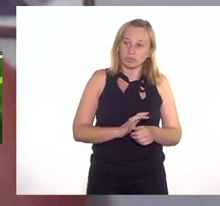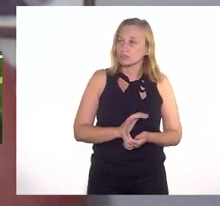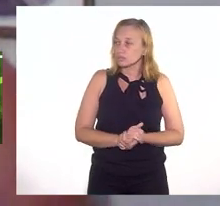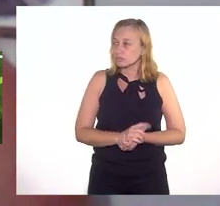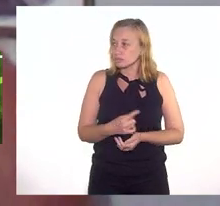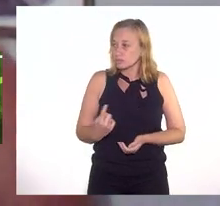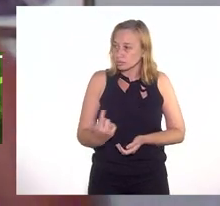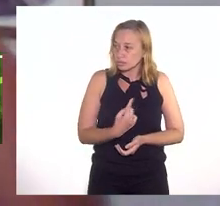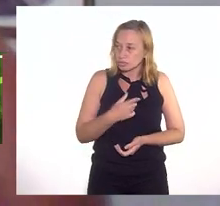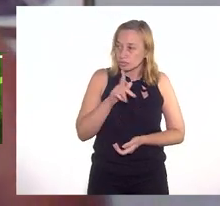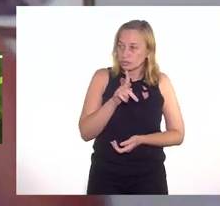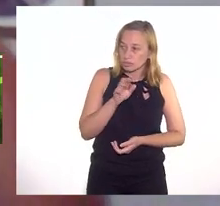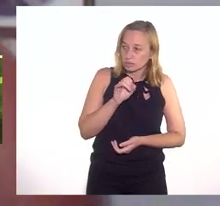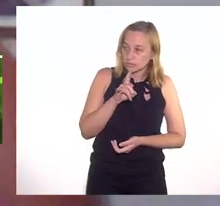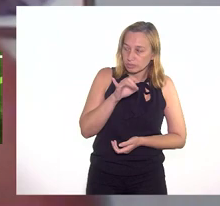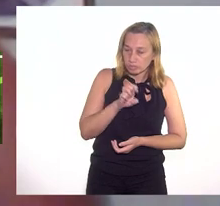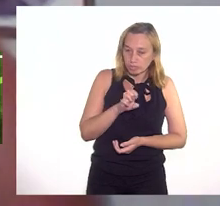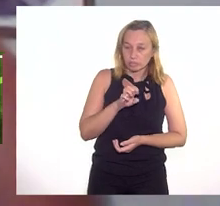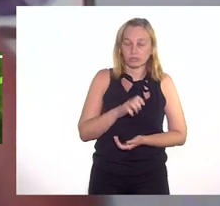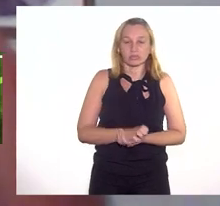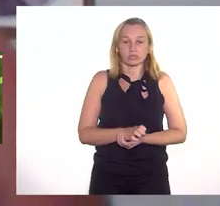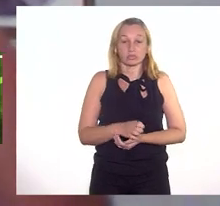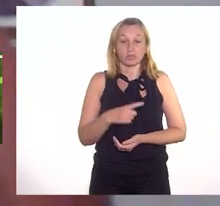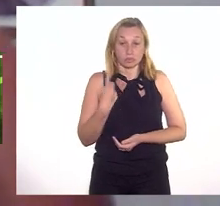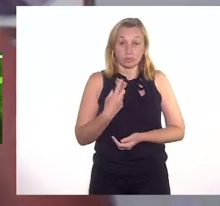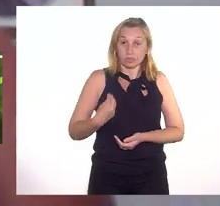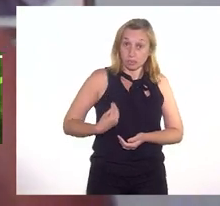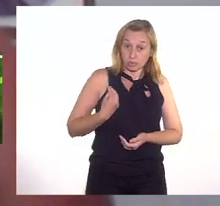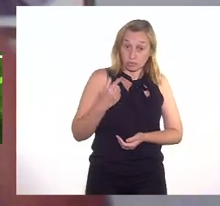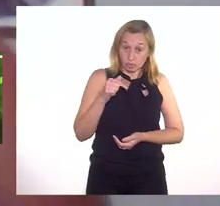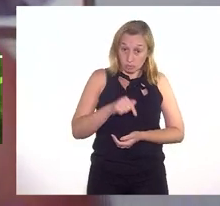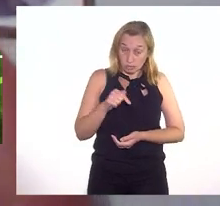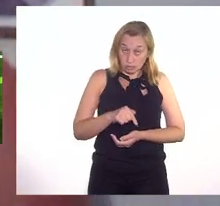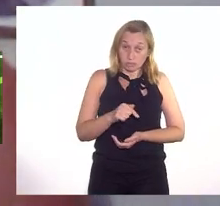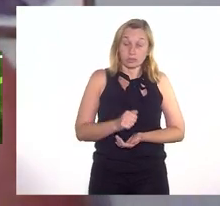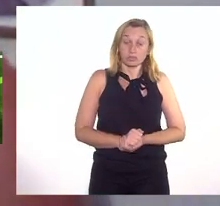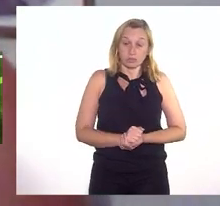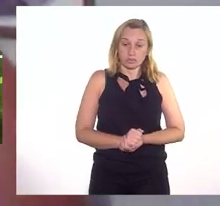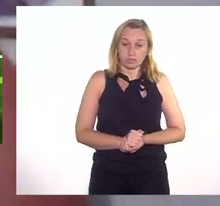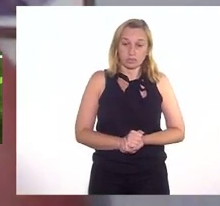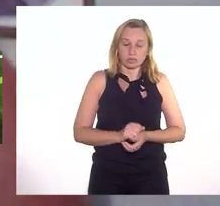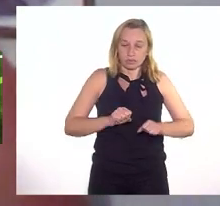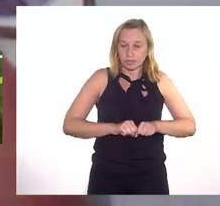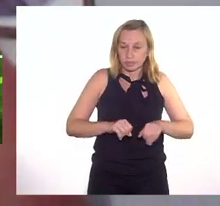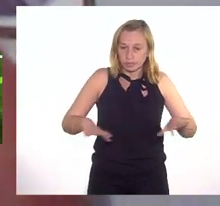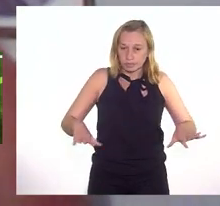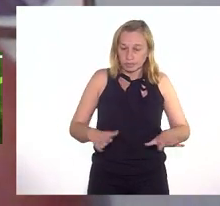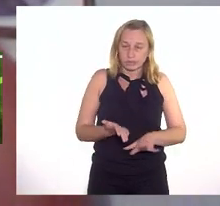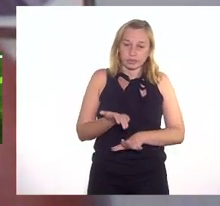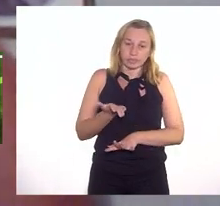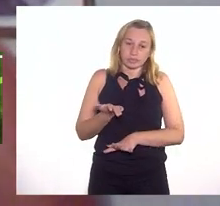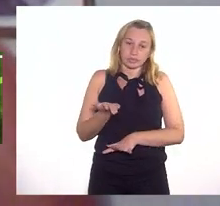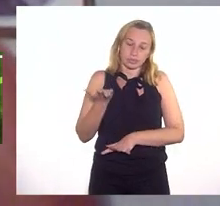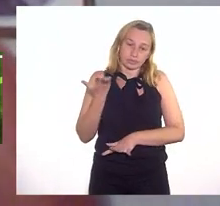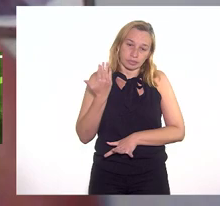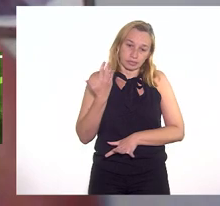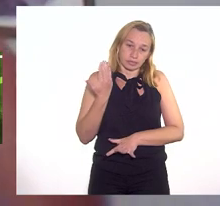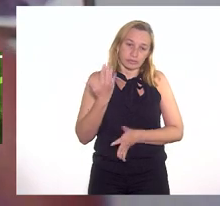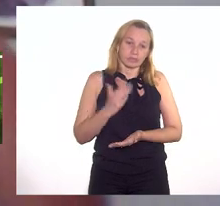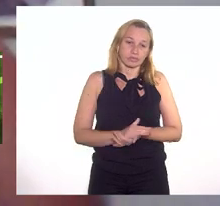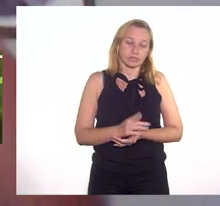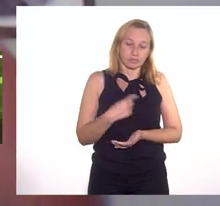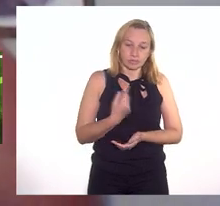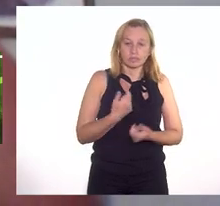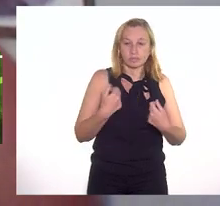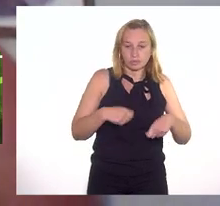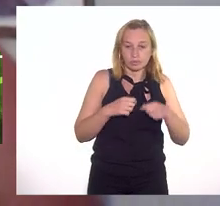da pólio, estamos aqui, estamos vivos, somos remanescentes dessa epidemia da época e que